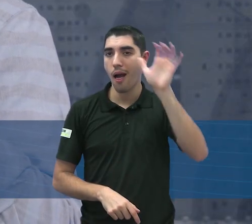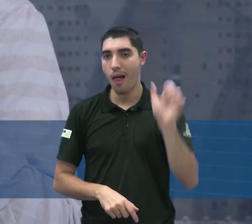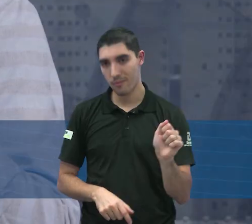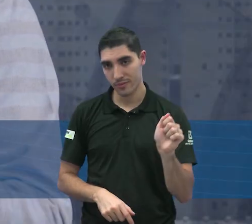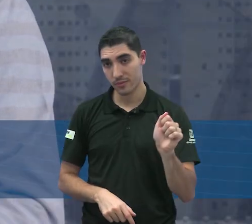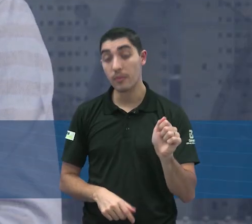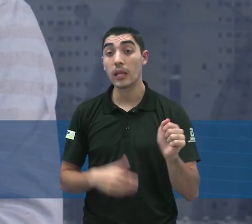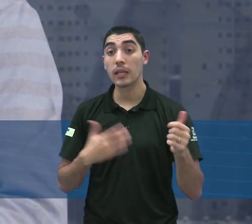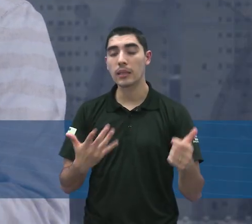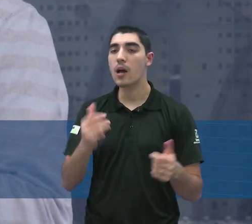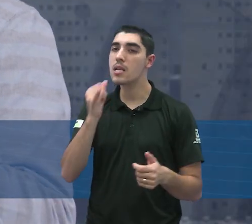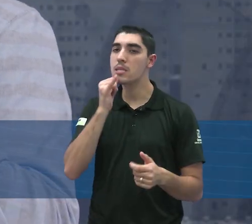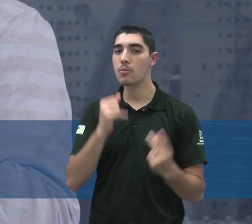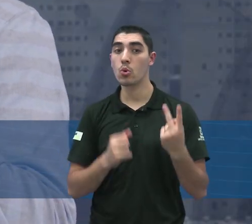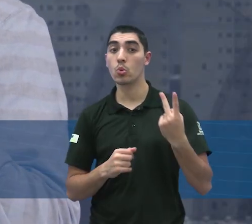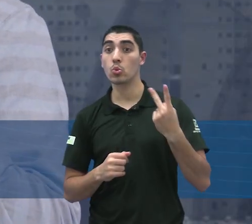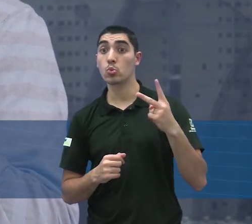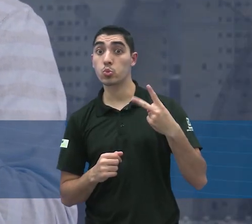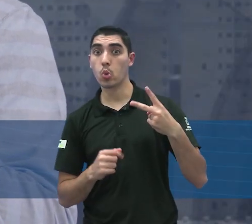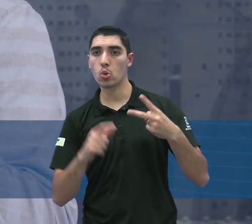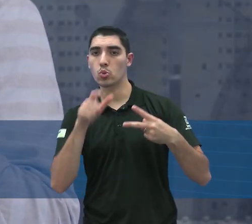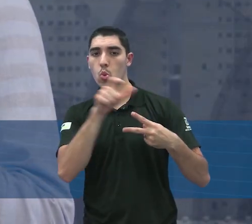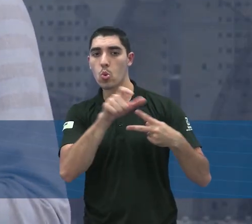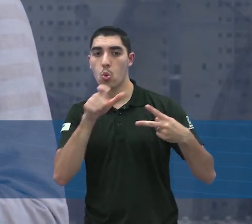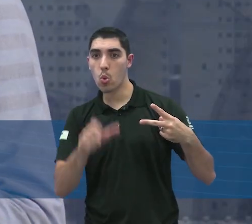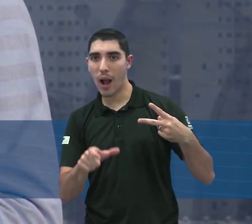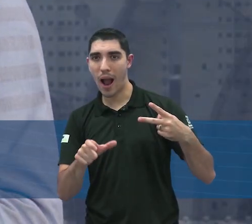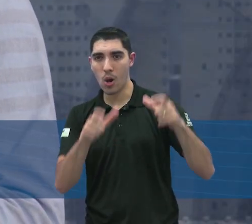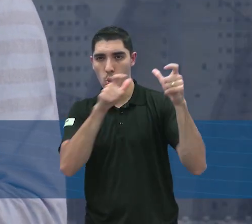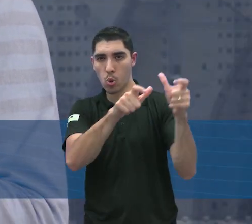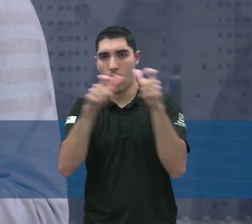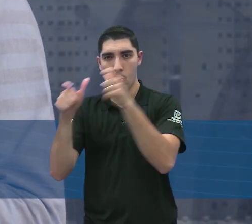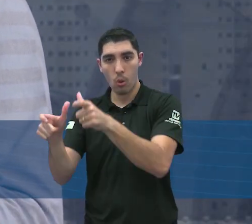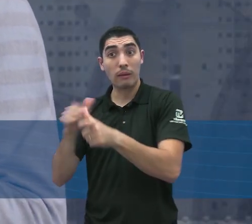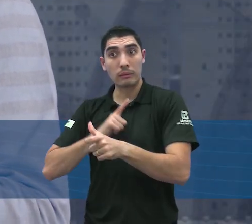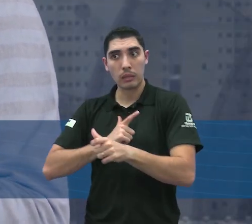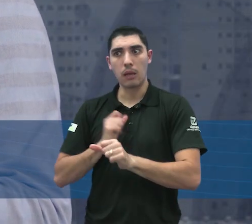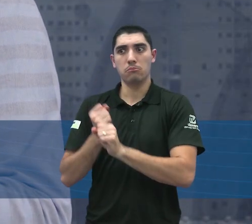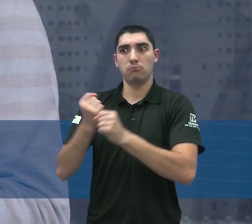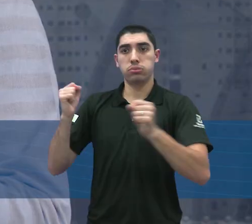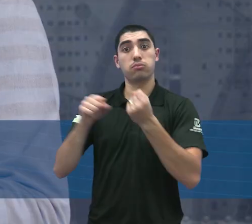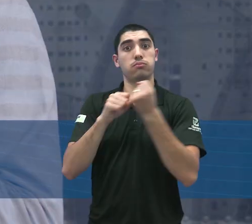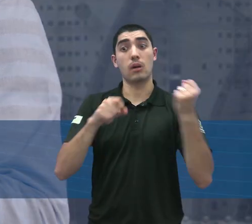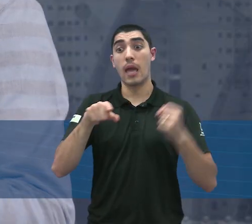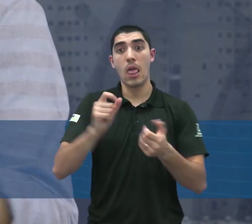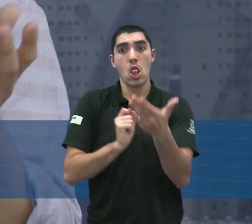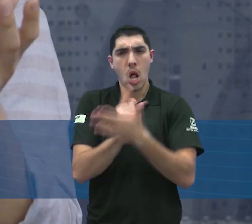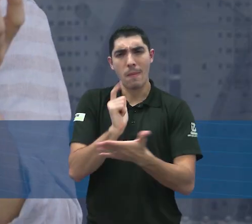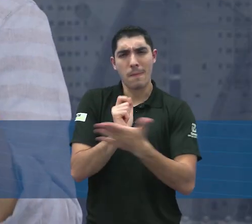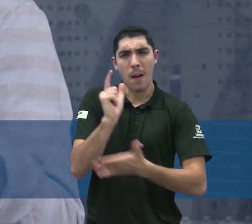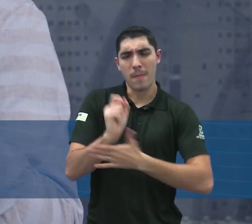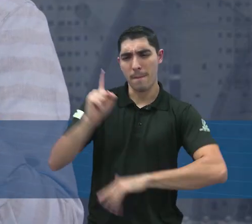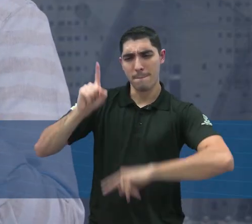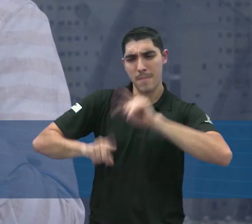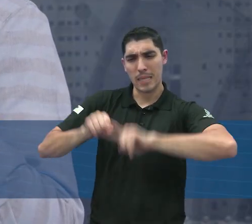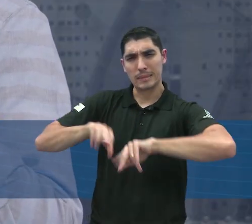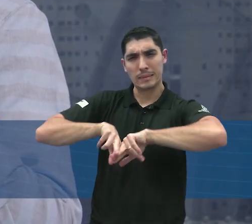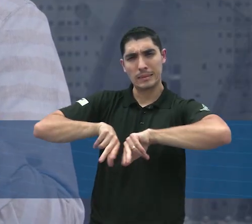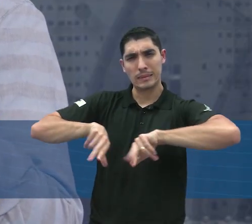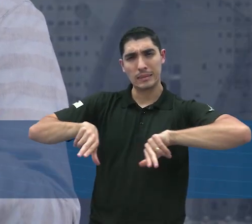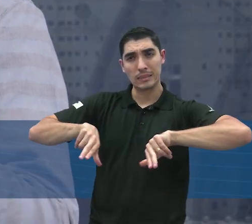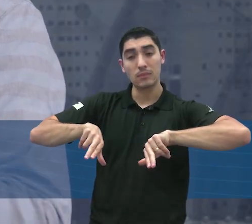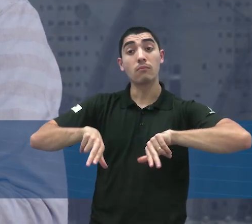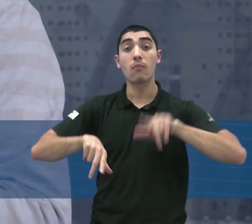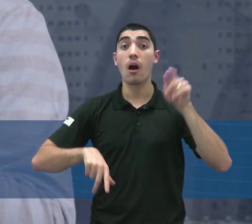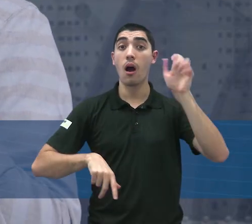vamos ter crescimento da demanda mundial e, portanto, o aumento da procura por produtos mais diversos que existem,